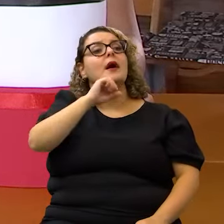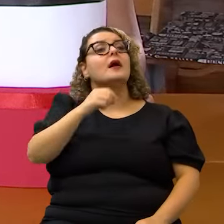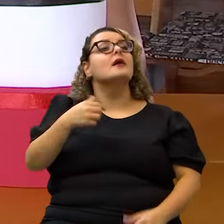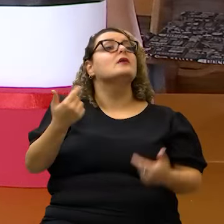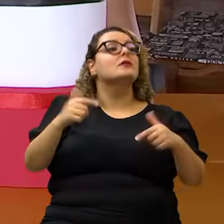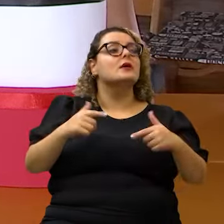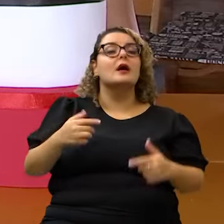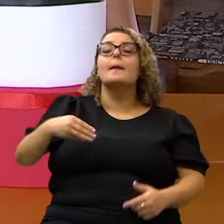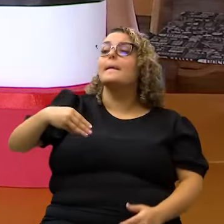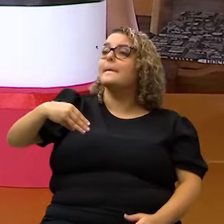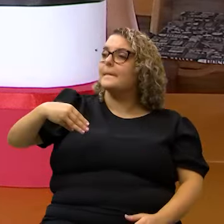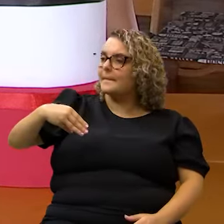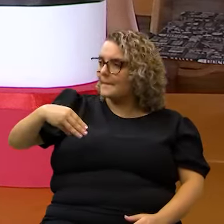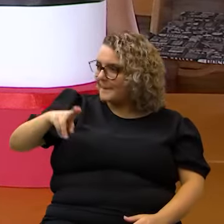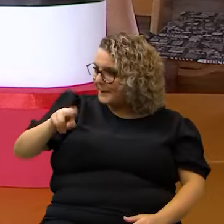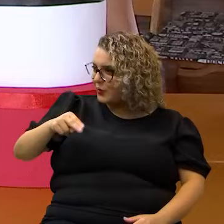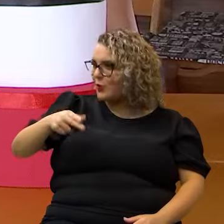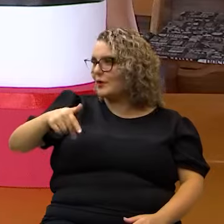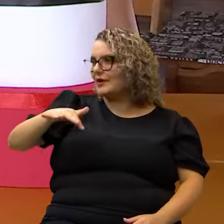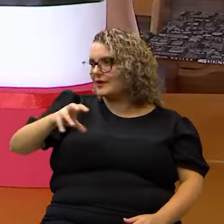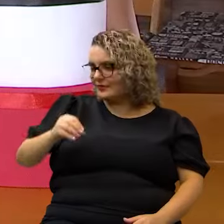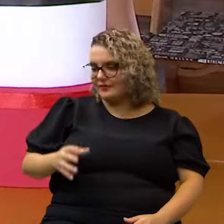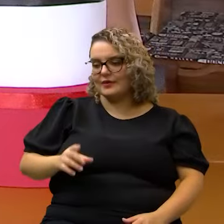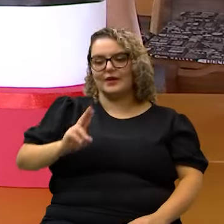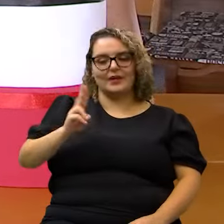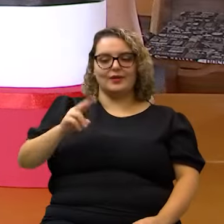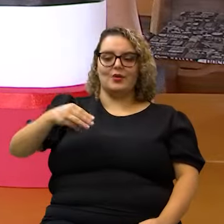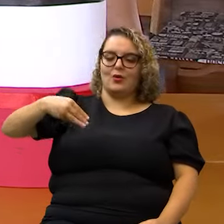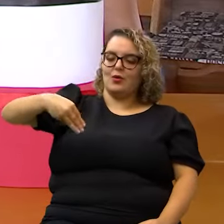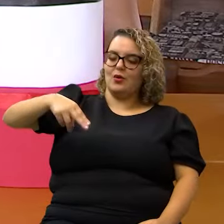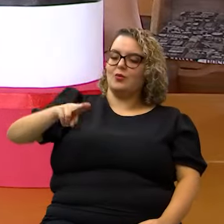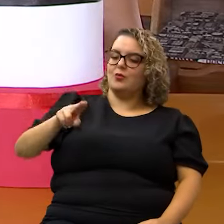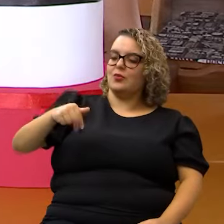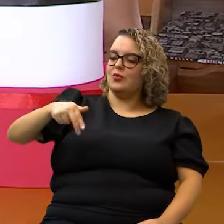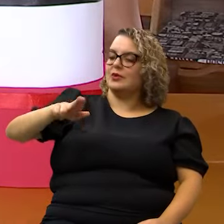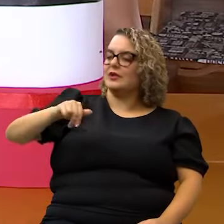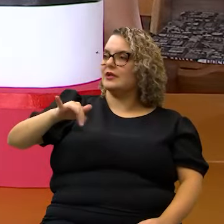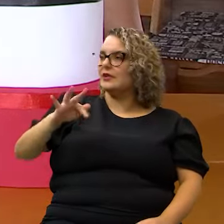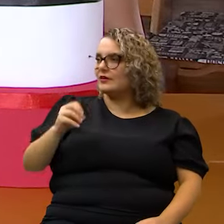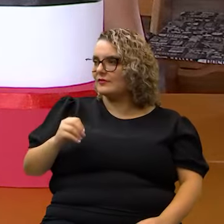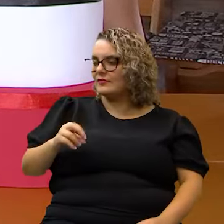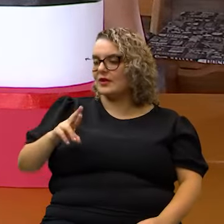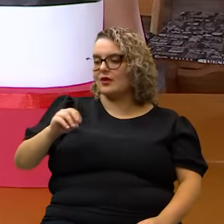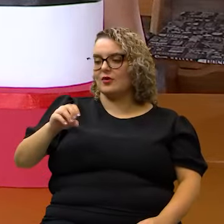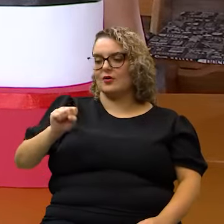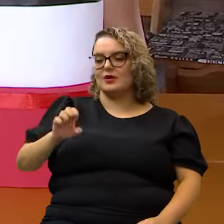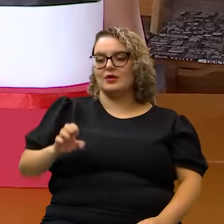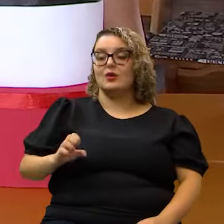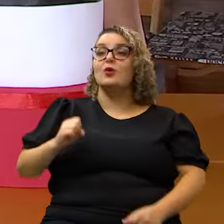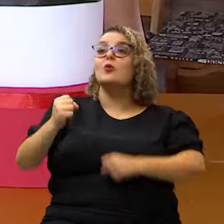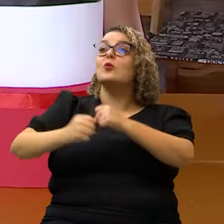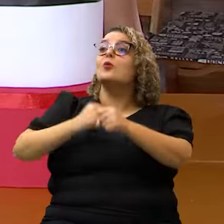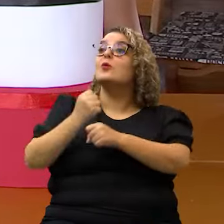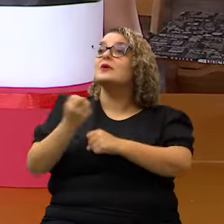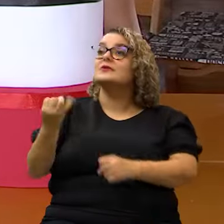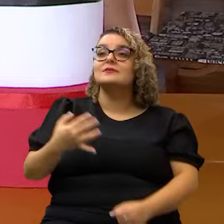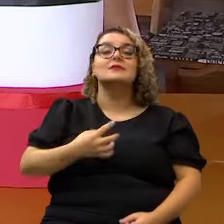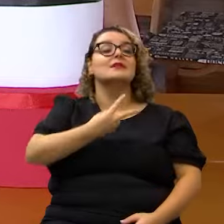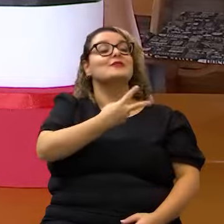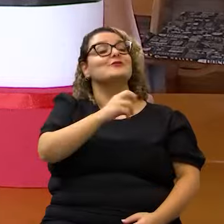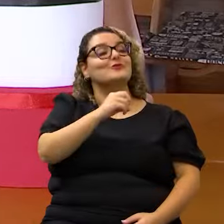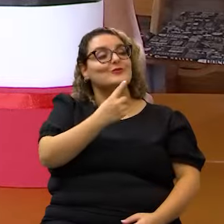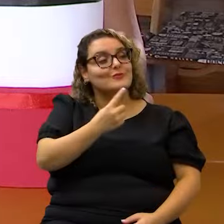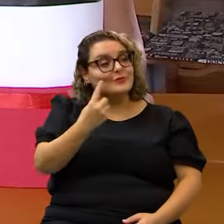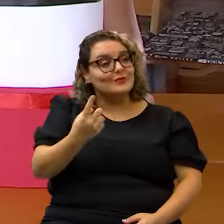cadê a mãe? Tá lá no muquifo. Então ficou chamado Muquifo da Rose. E faz quantos anos já? Desde 2011 que eu sou artesã.